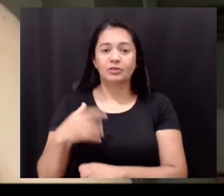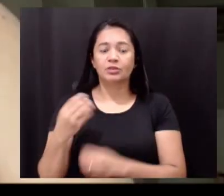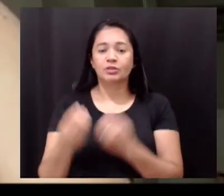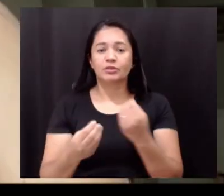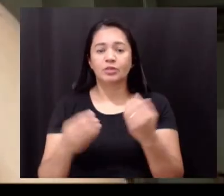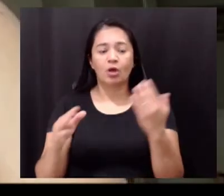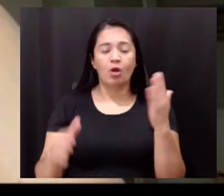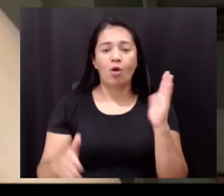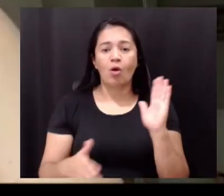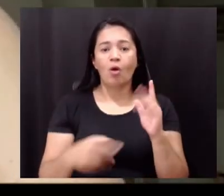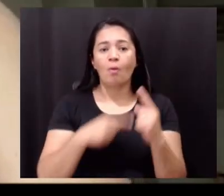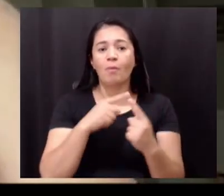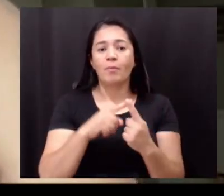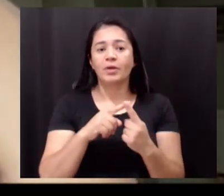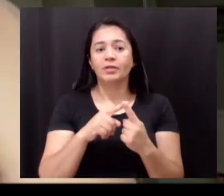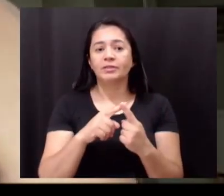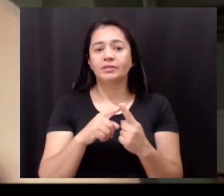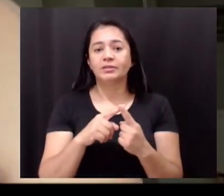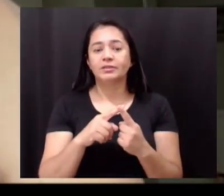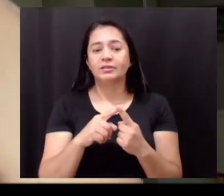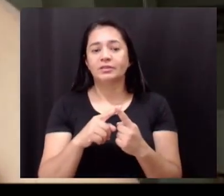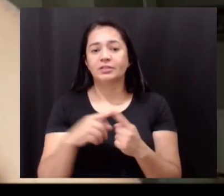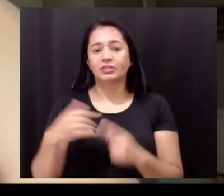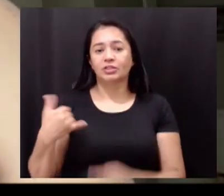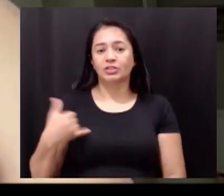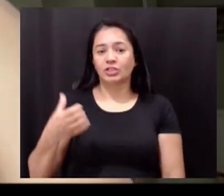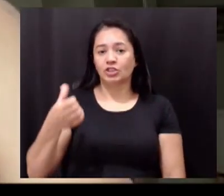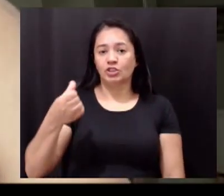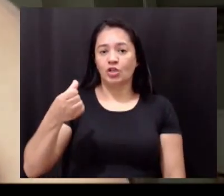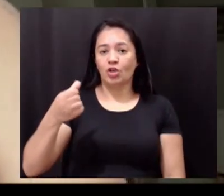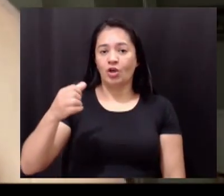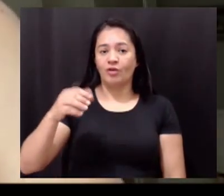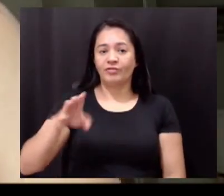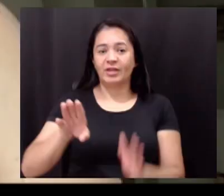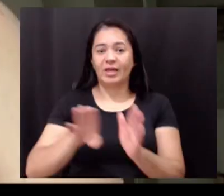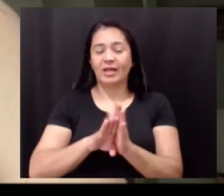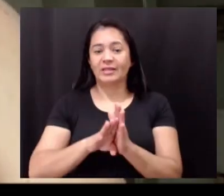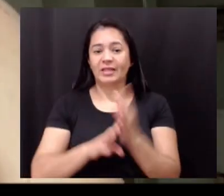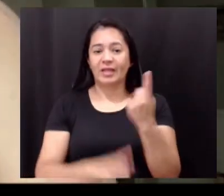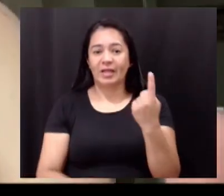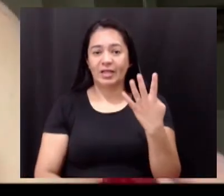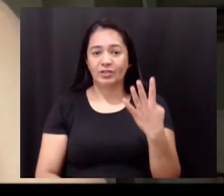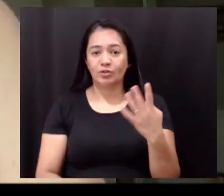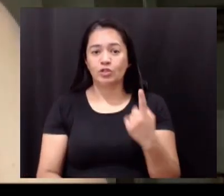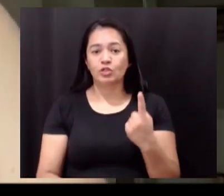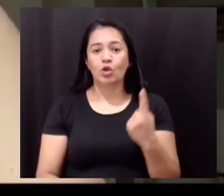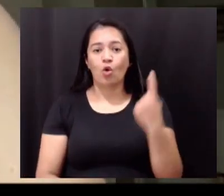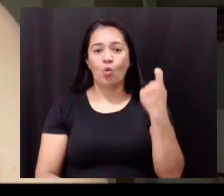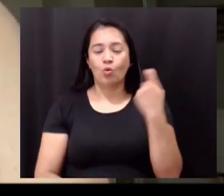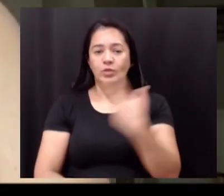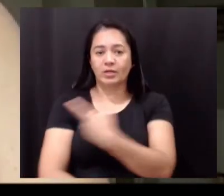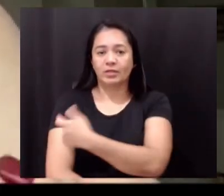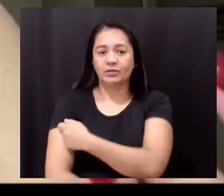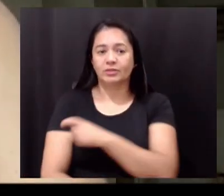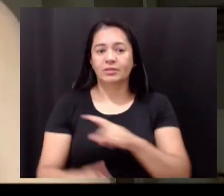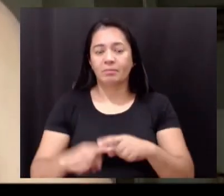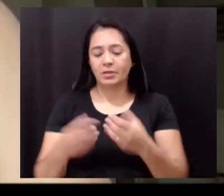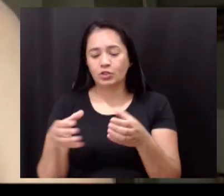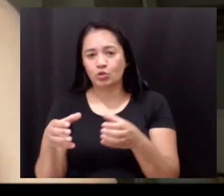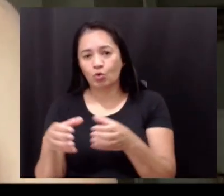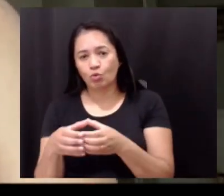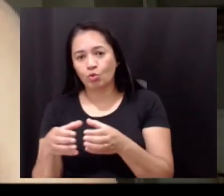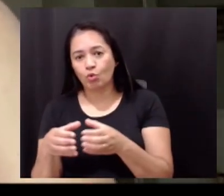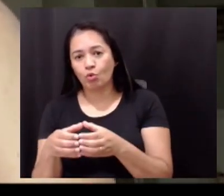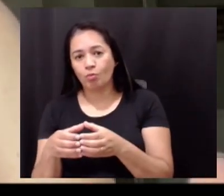de meninos e meninas 9 a 14 anos, uma dose única, e para grupos mais específicos fazer o esquema de 3 doses, como, por